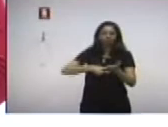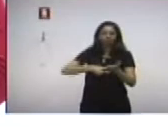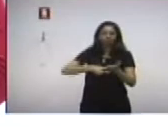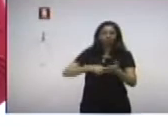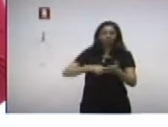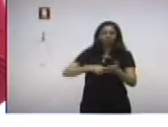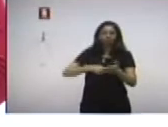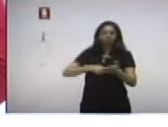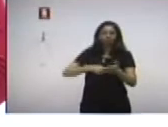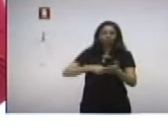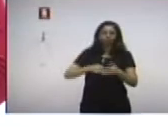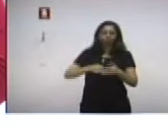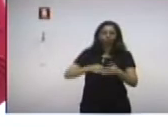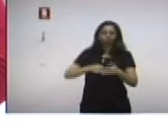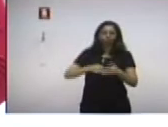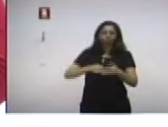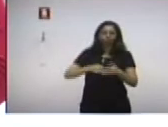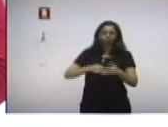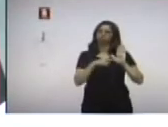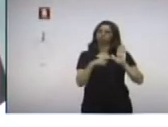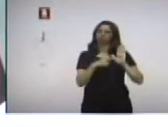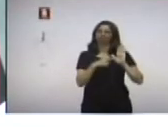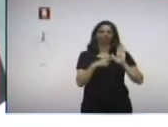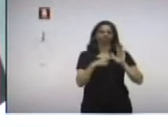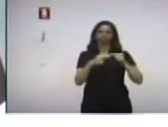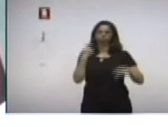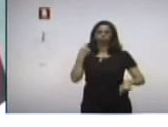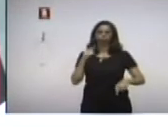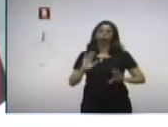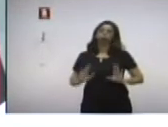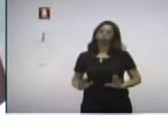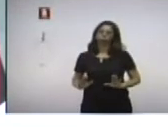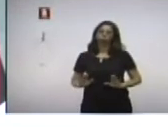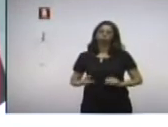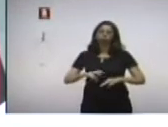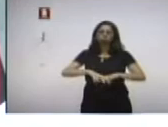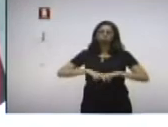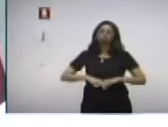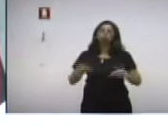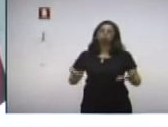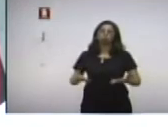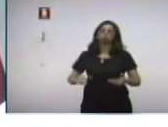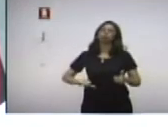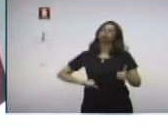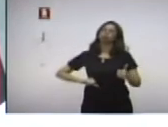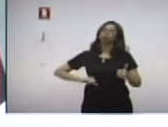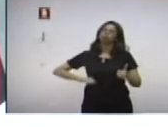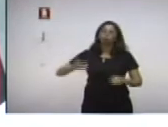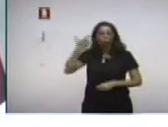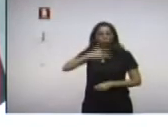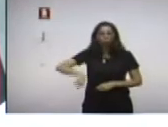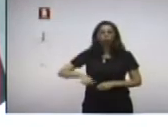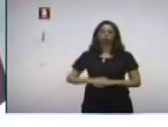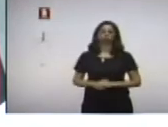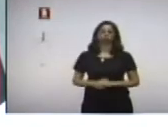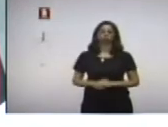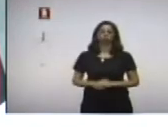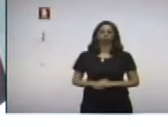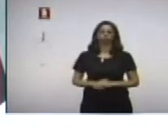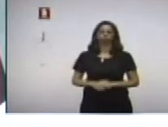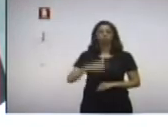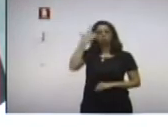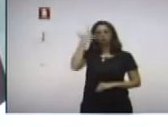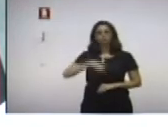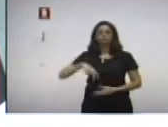que tava Proposta no orçamento e hoje tornam a ratificar o meu entendimento desde o